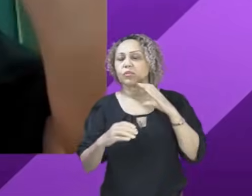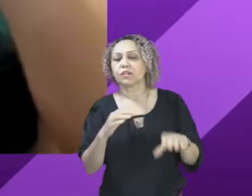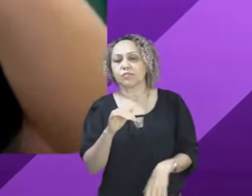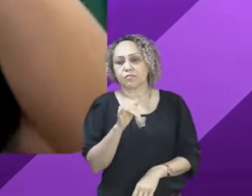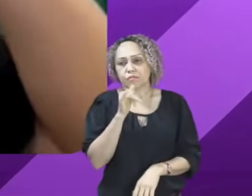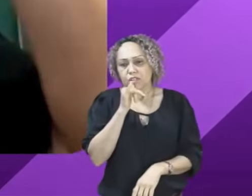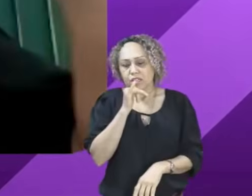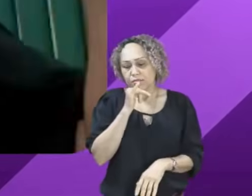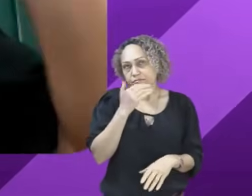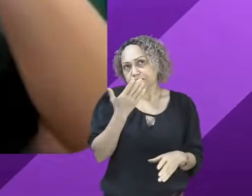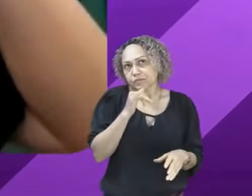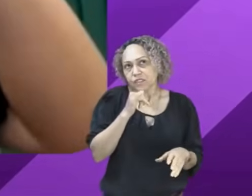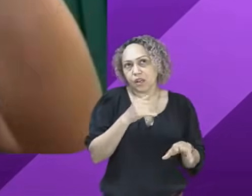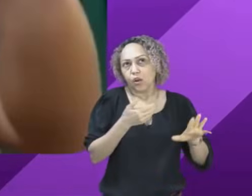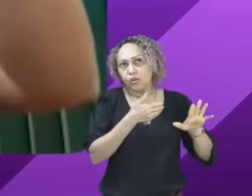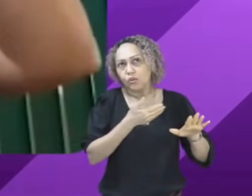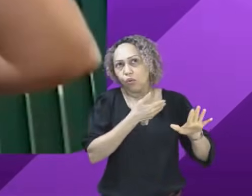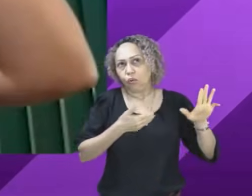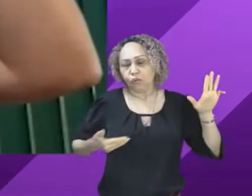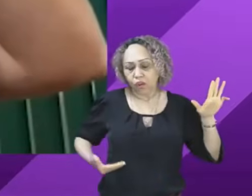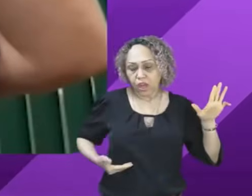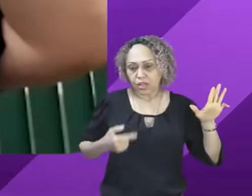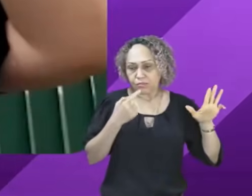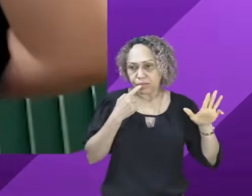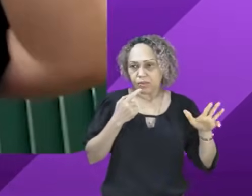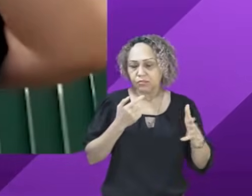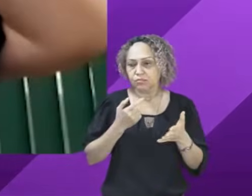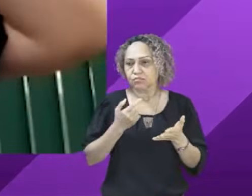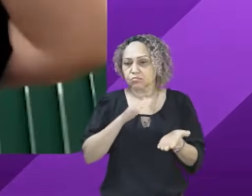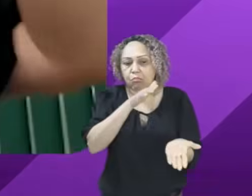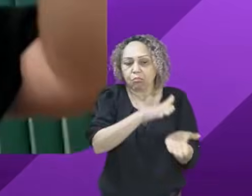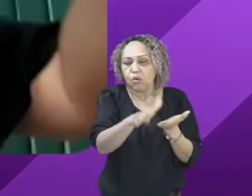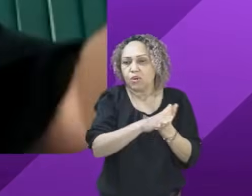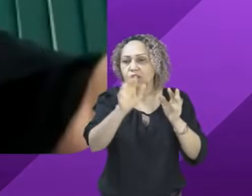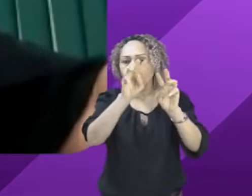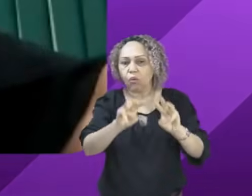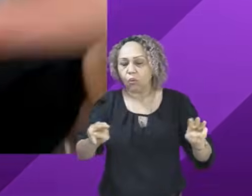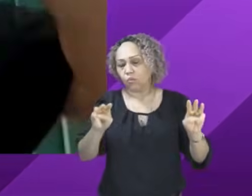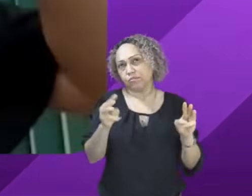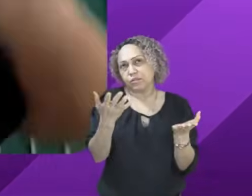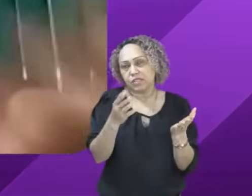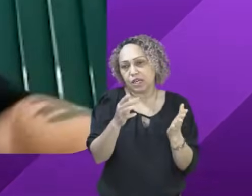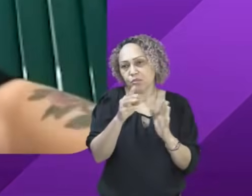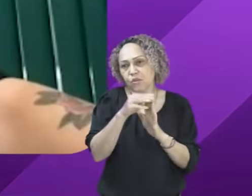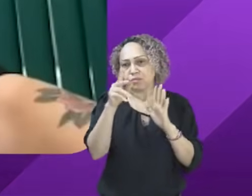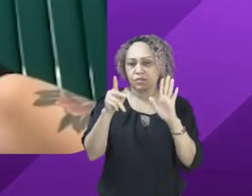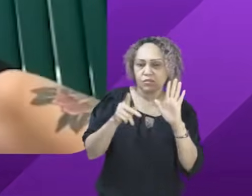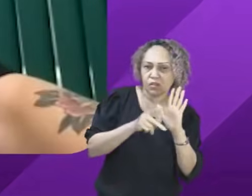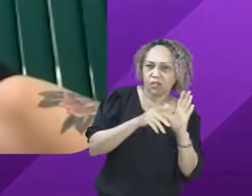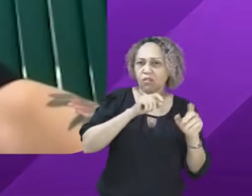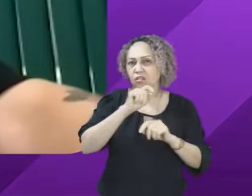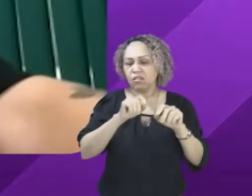publicar, seja lá uma portaria na Casa Civil, de que vai ter um acelerador linear para um hospital